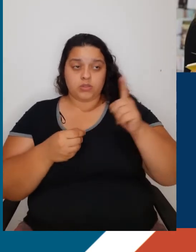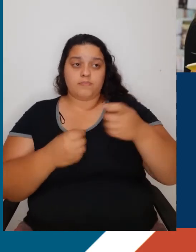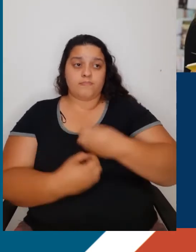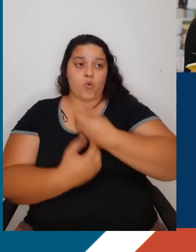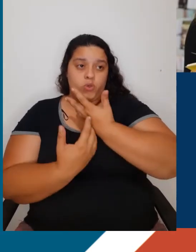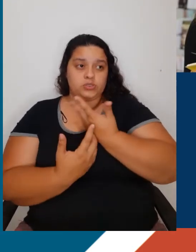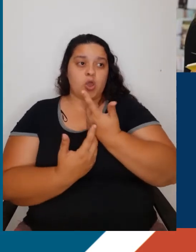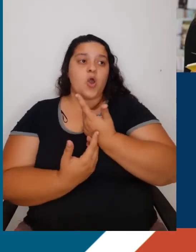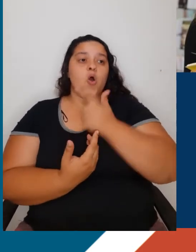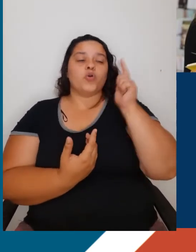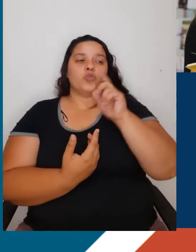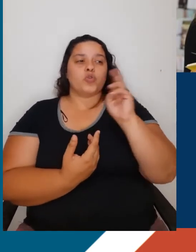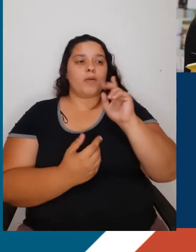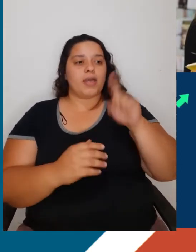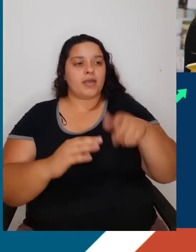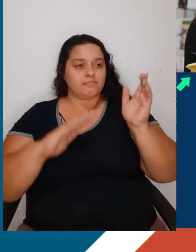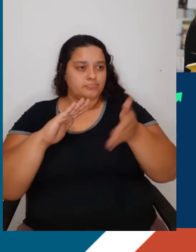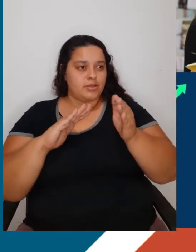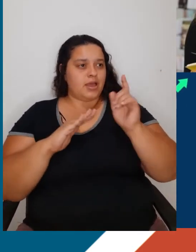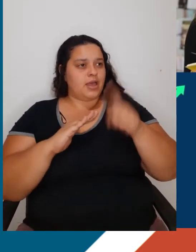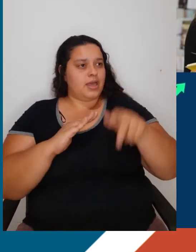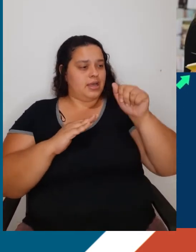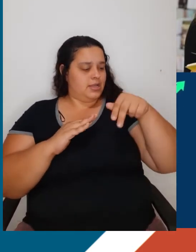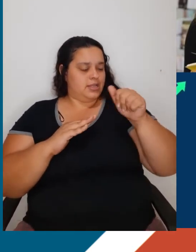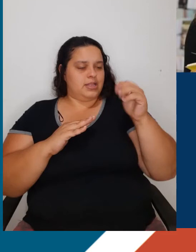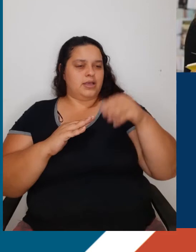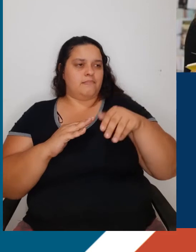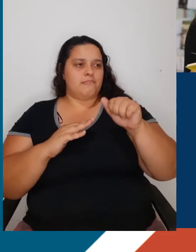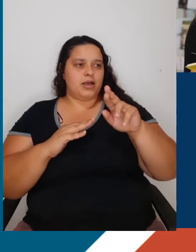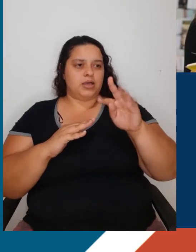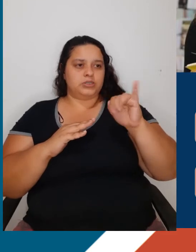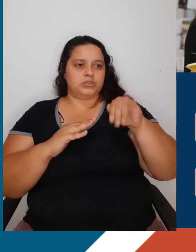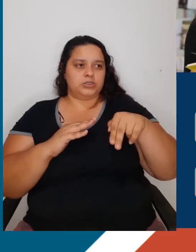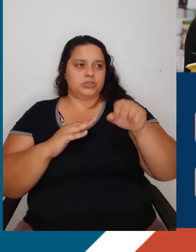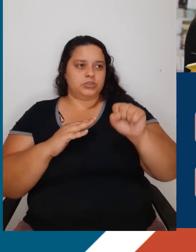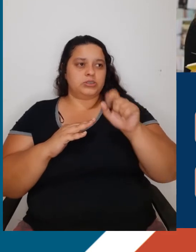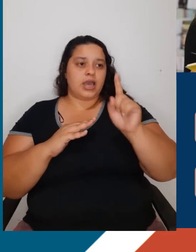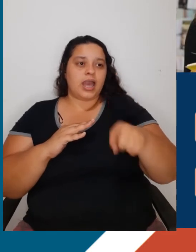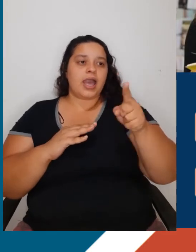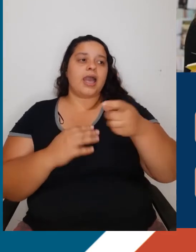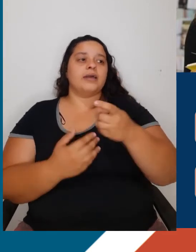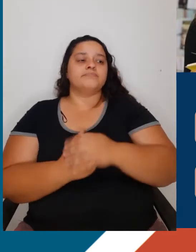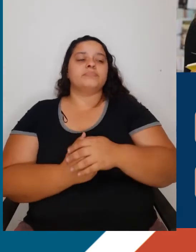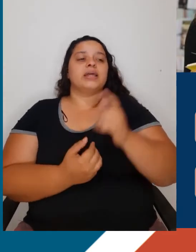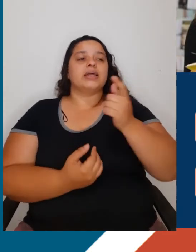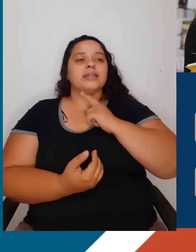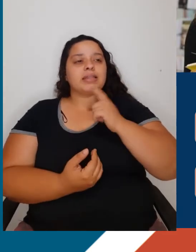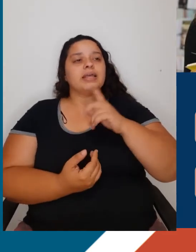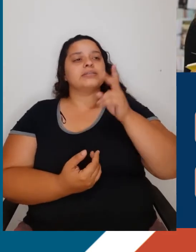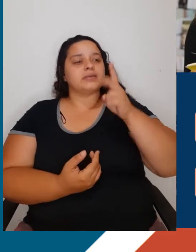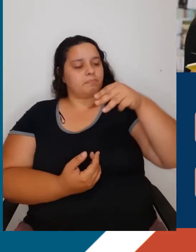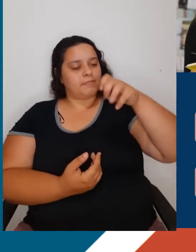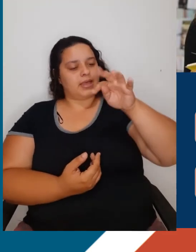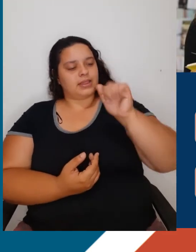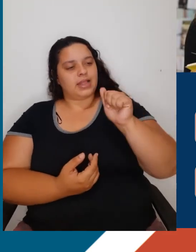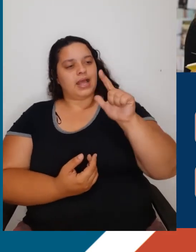outro nome para a contemporaneidade é o de Ana Martín Marques, autora que se destaca como a poesia que reinventa a metalinguagem de uma